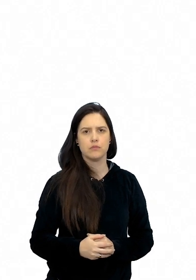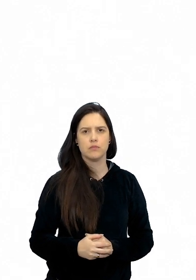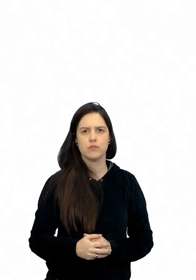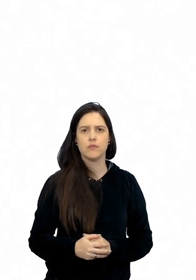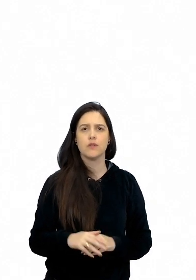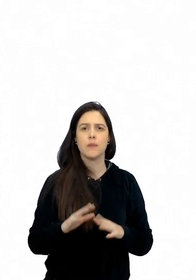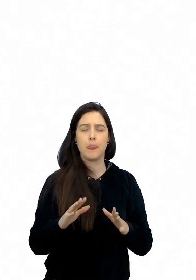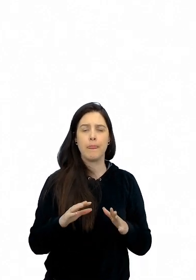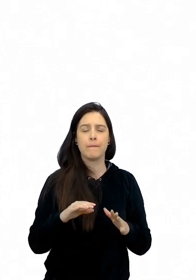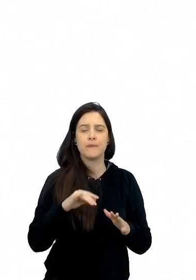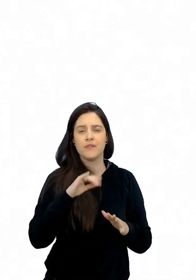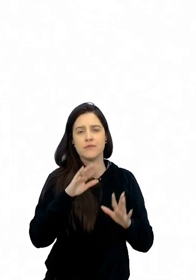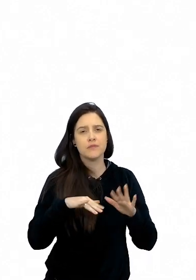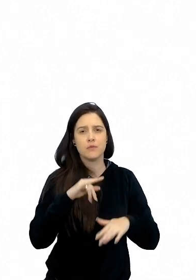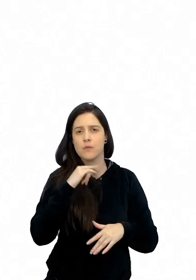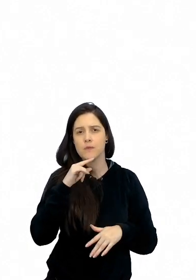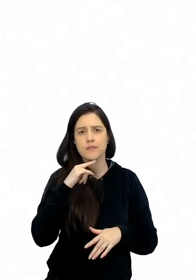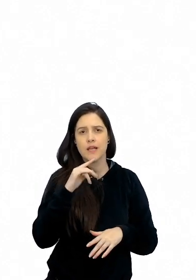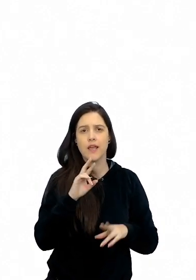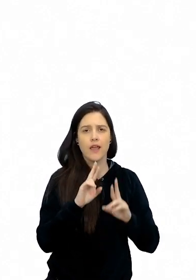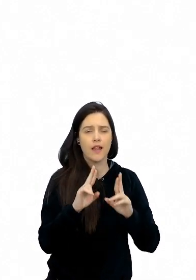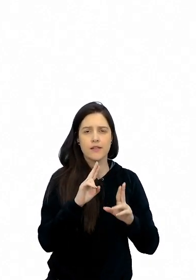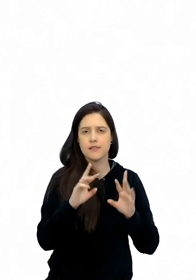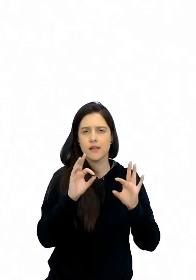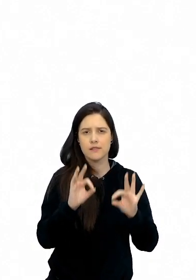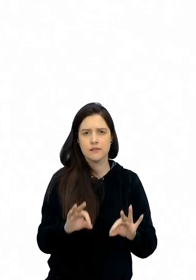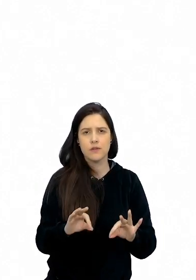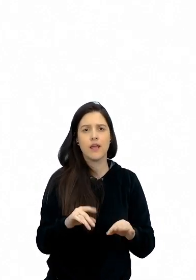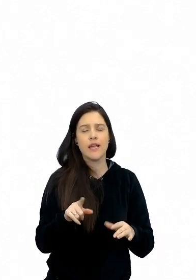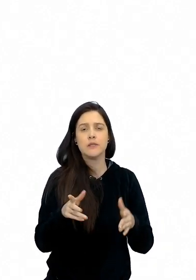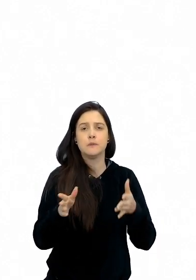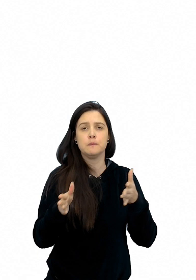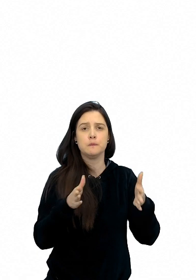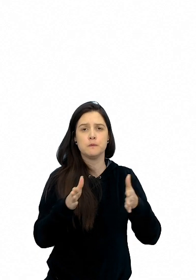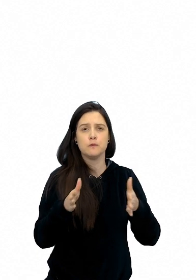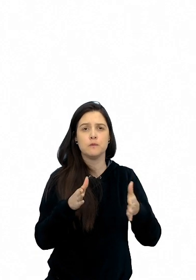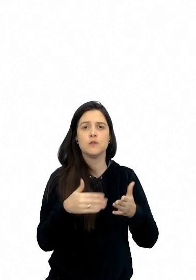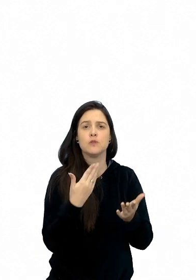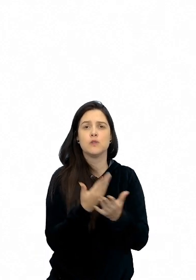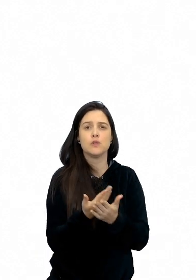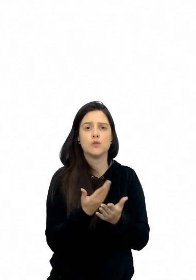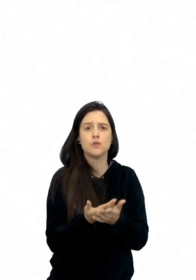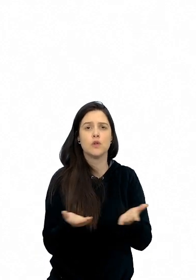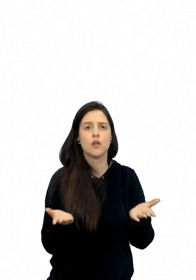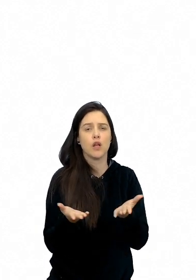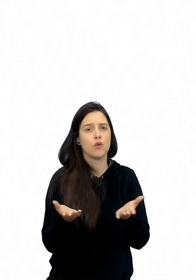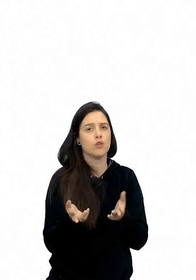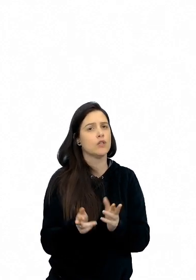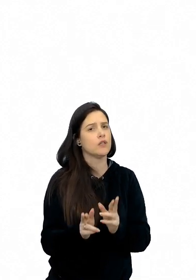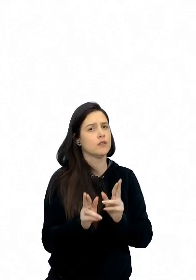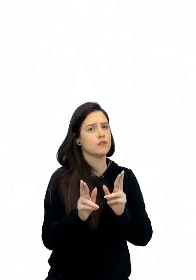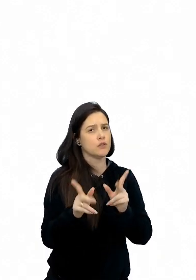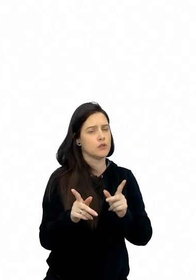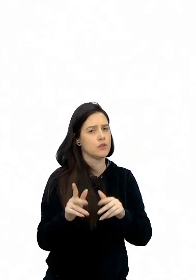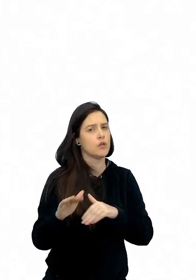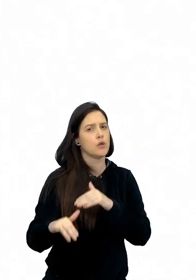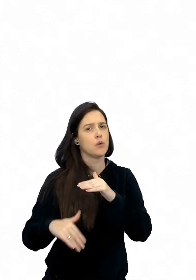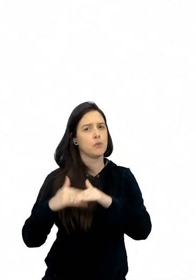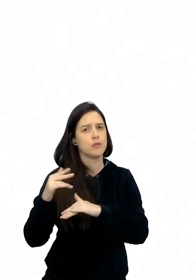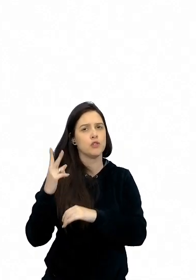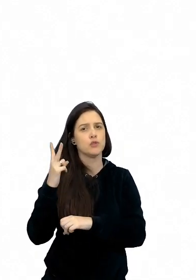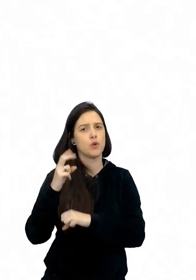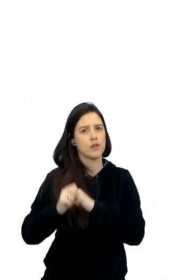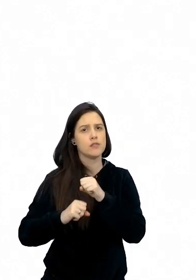não realizaram, né, sabendo desse momento da escola hoje, que é diferente por esse processo de